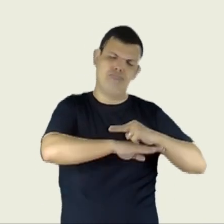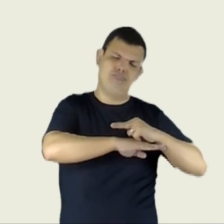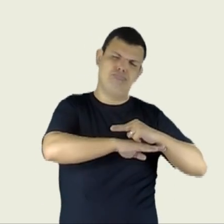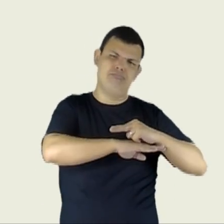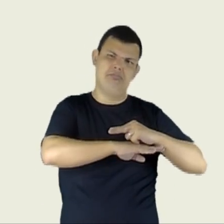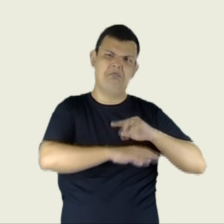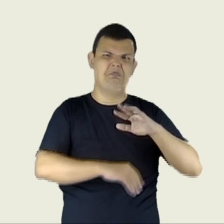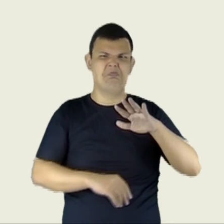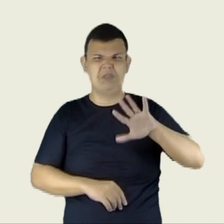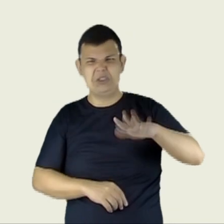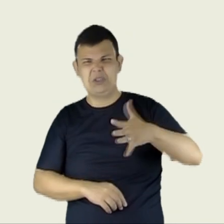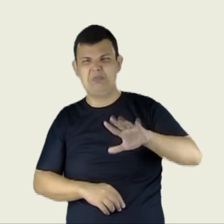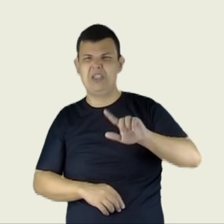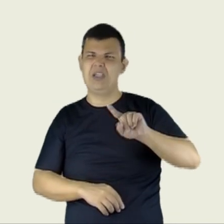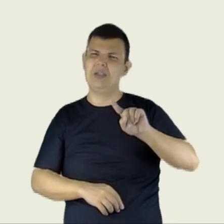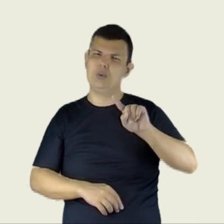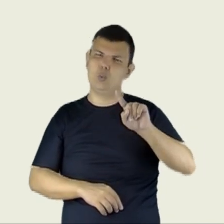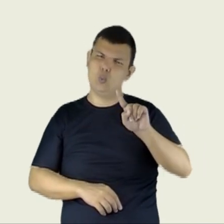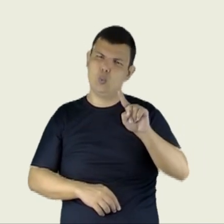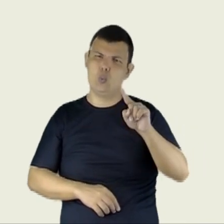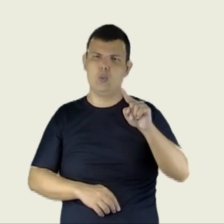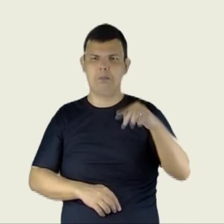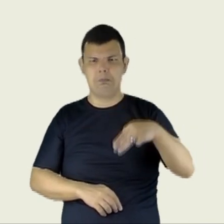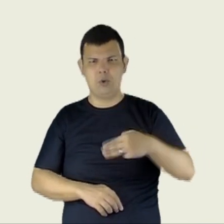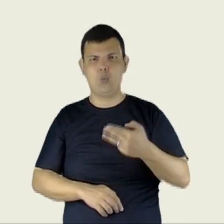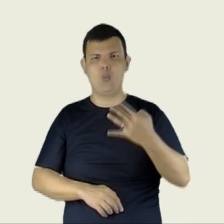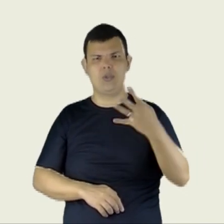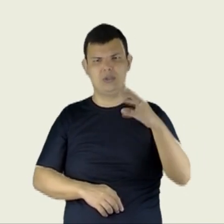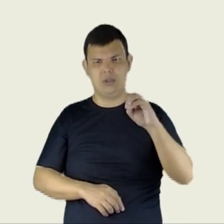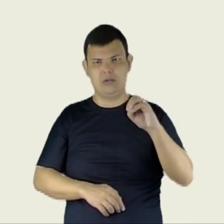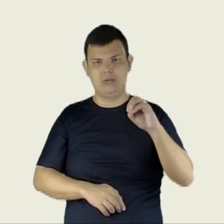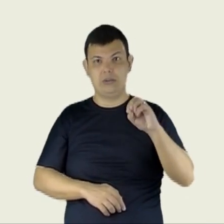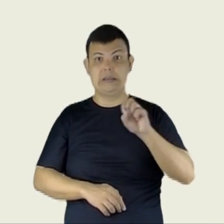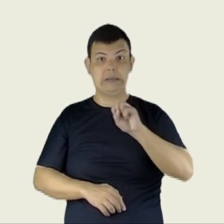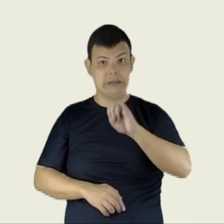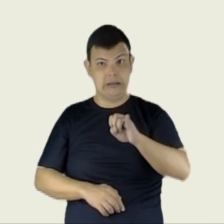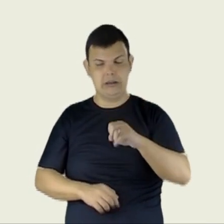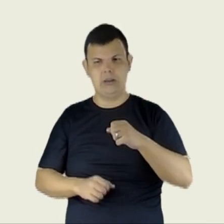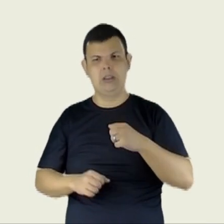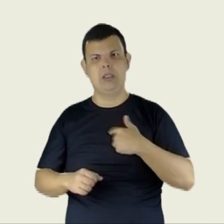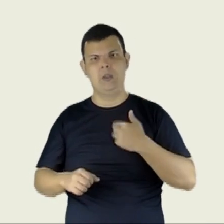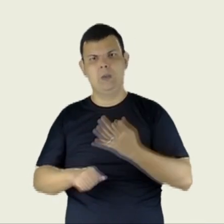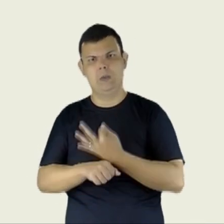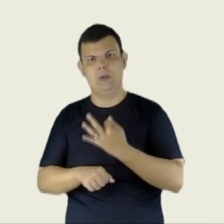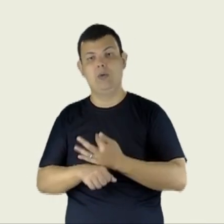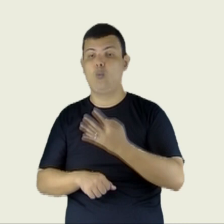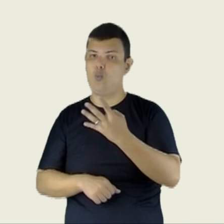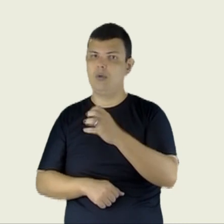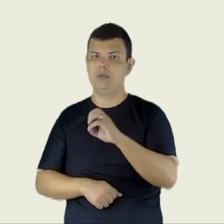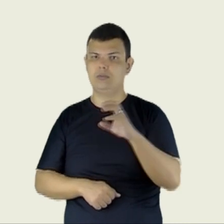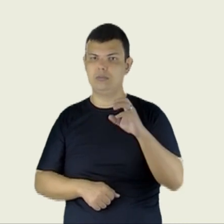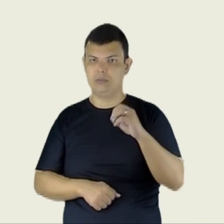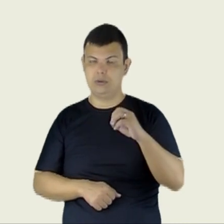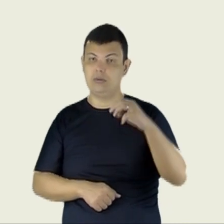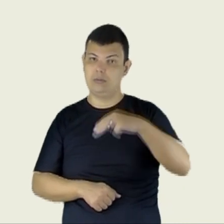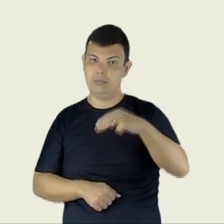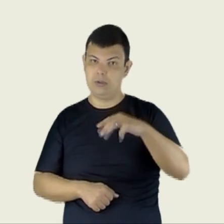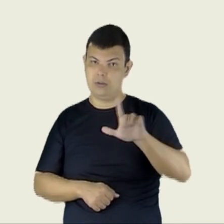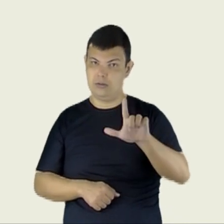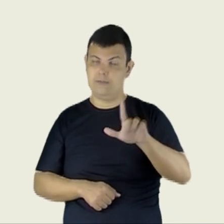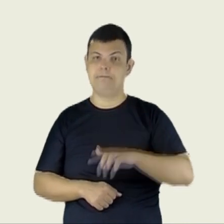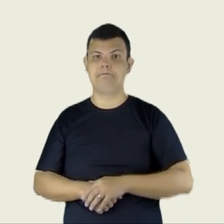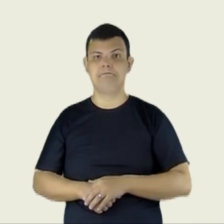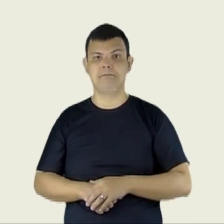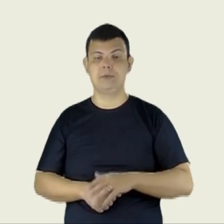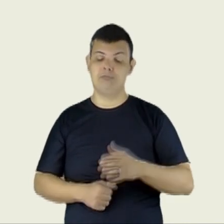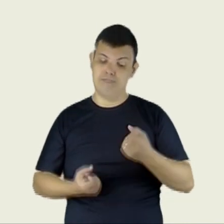uns 1.400 ml. E durante uma atividade física, mais 400 ml. Ou seja, uma pessoa, um adulto de